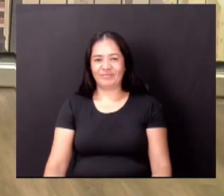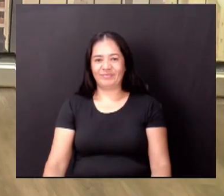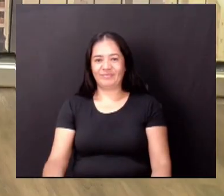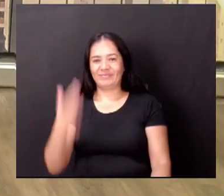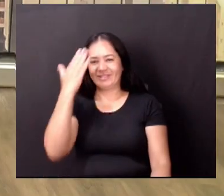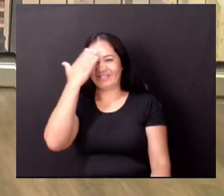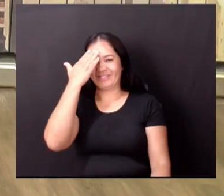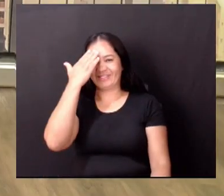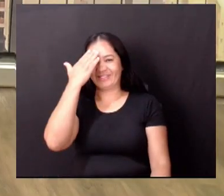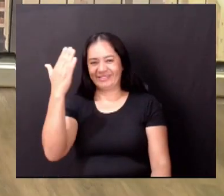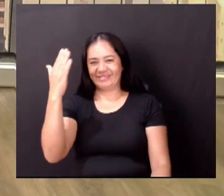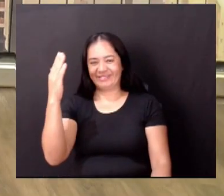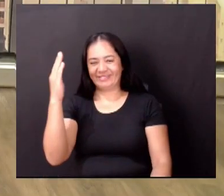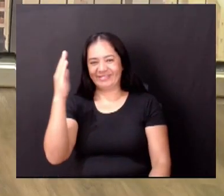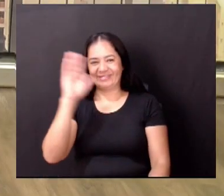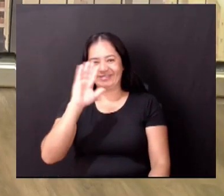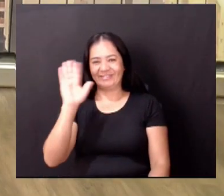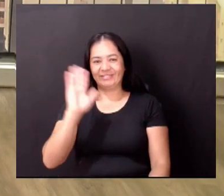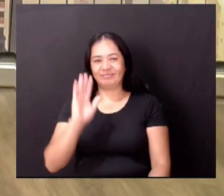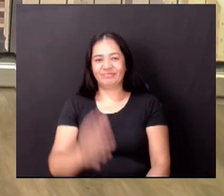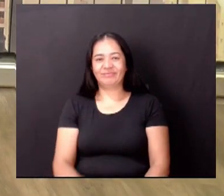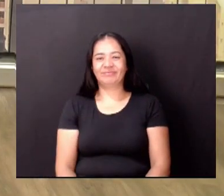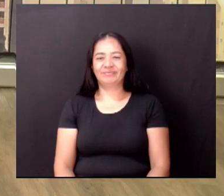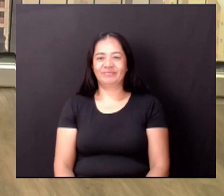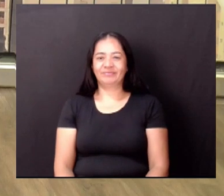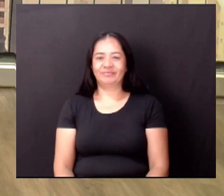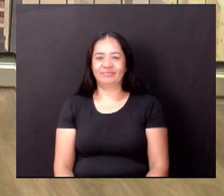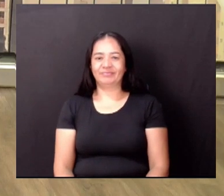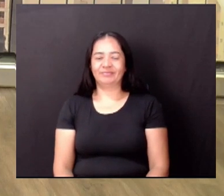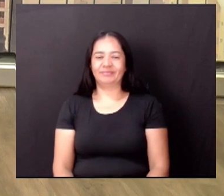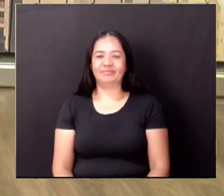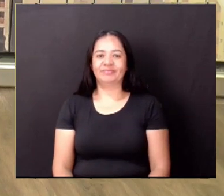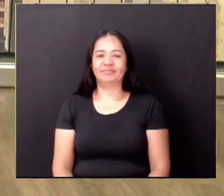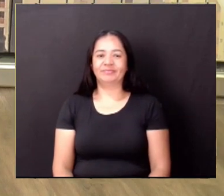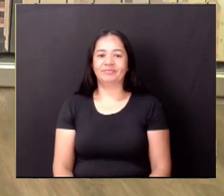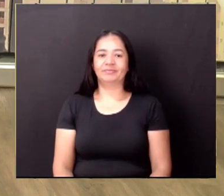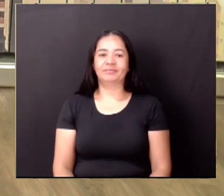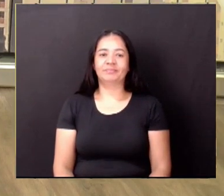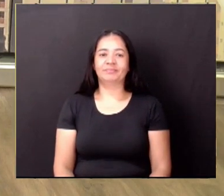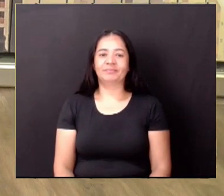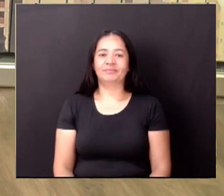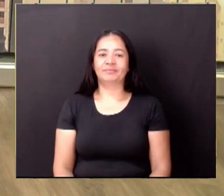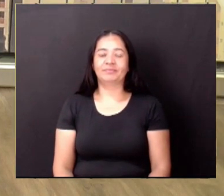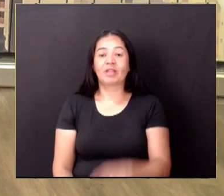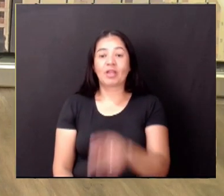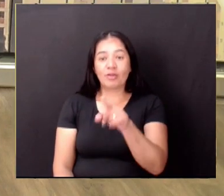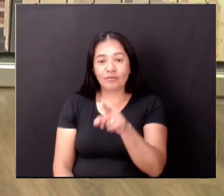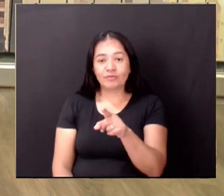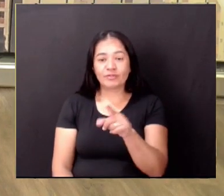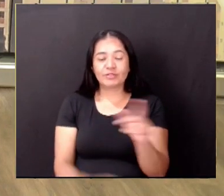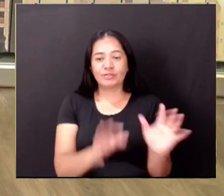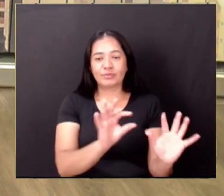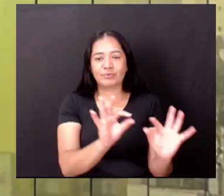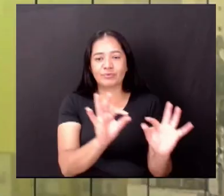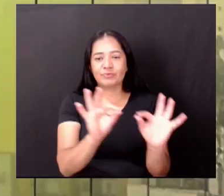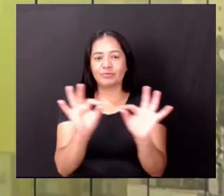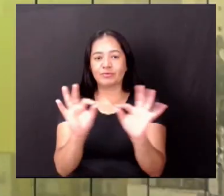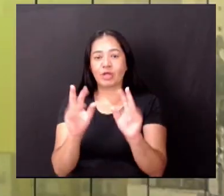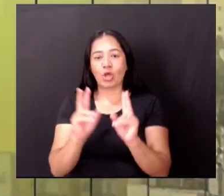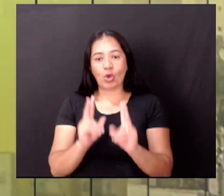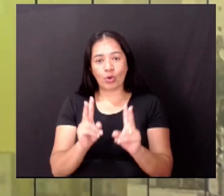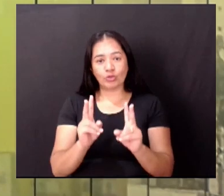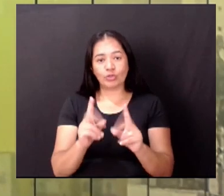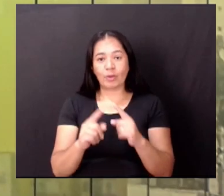Denise. Agradeço eu, Alexandra, muito obrigada e até uma próxima. Até. E para você que